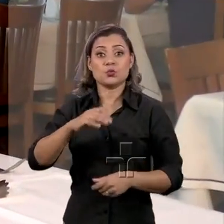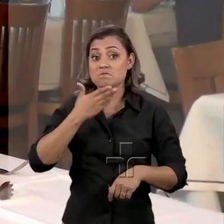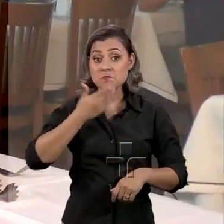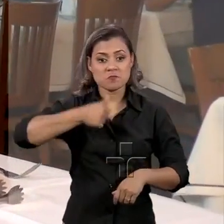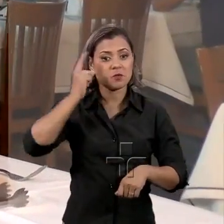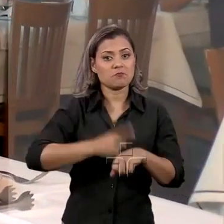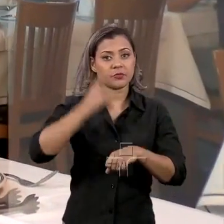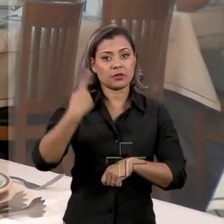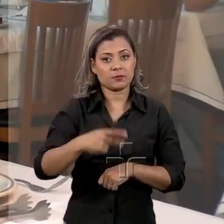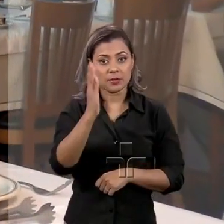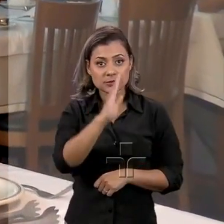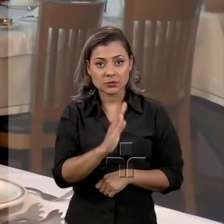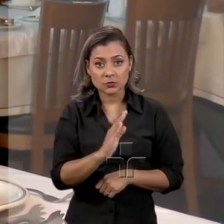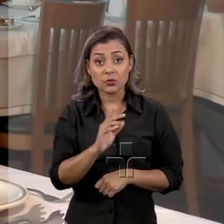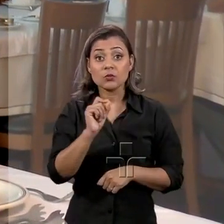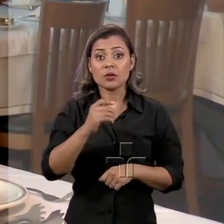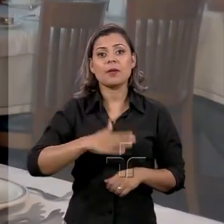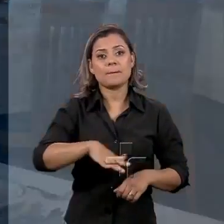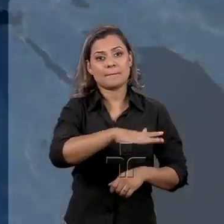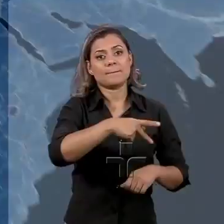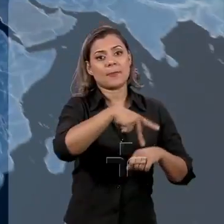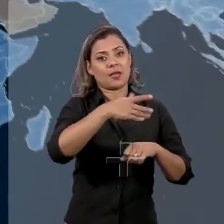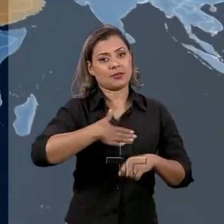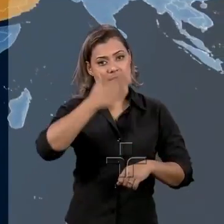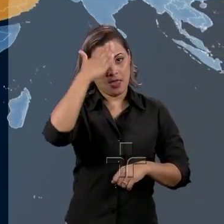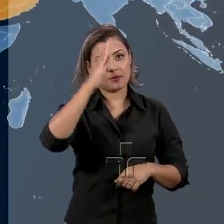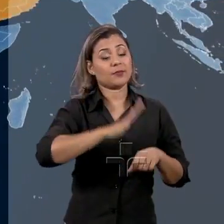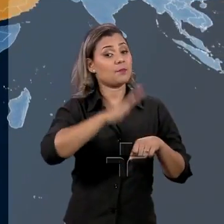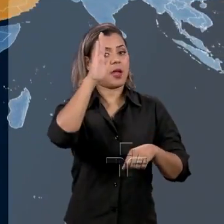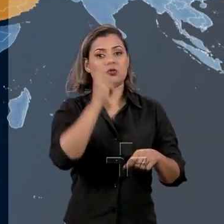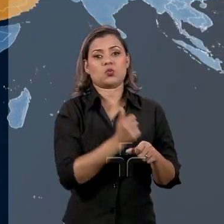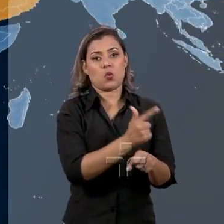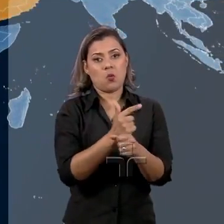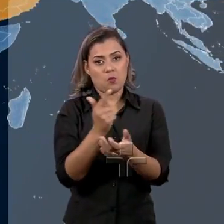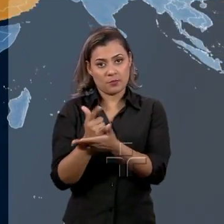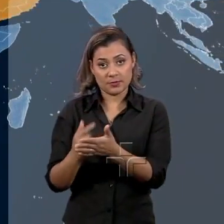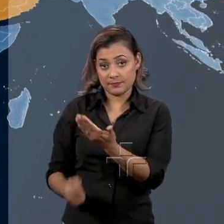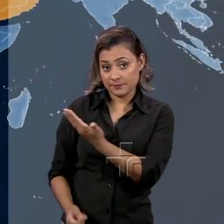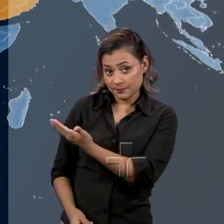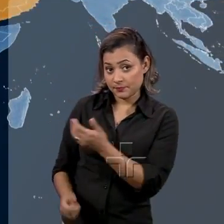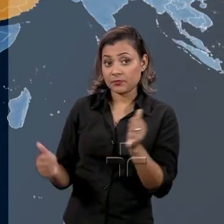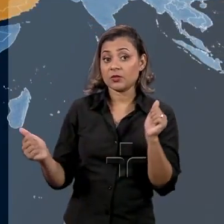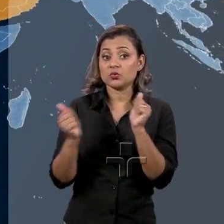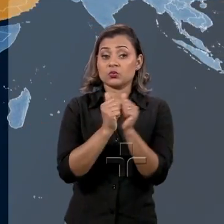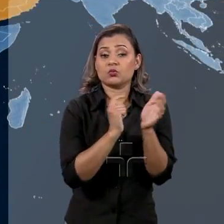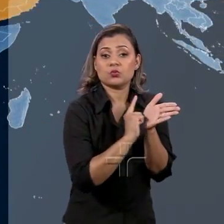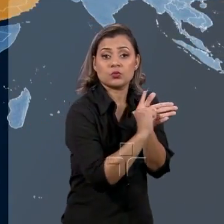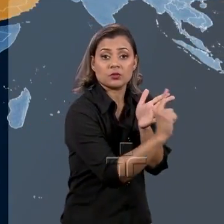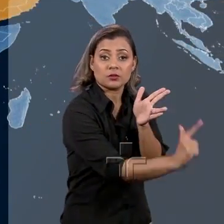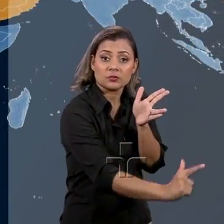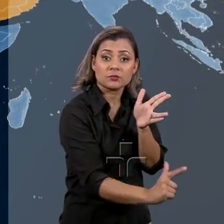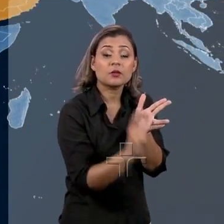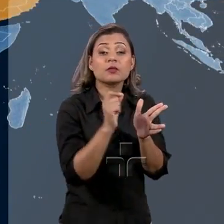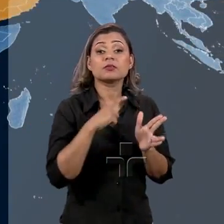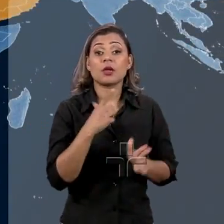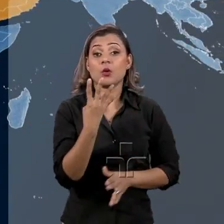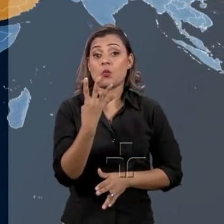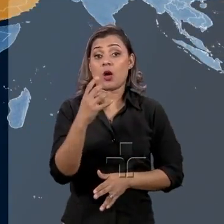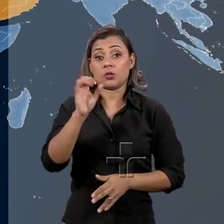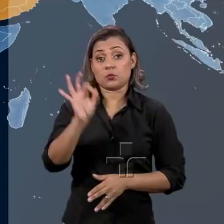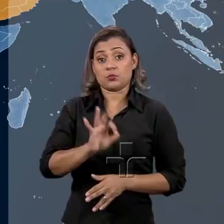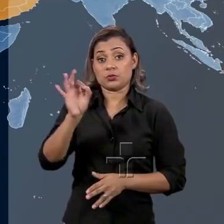principais compradores são os países árabes. Juntos, os países do Oriente Médio representaram 4% das exportações